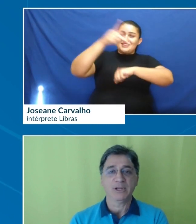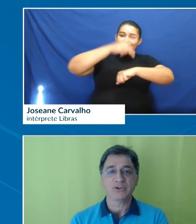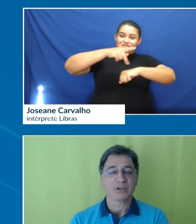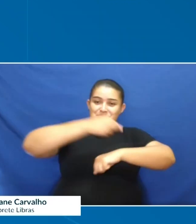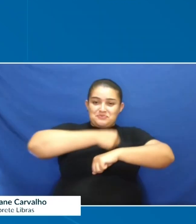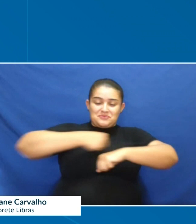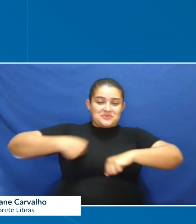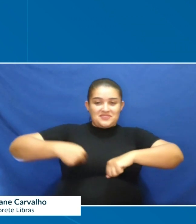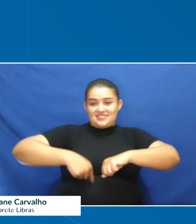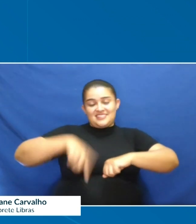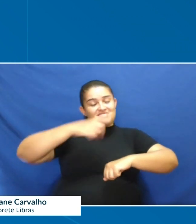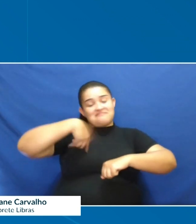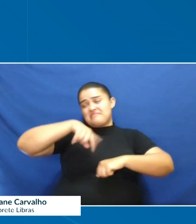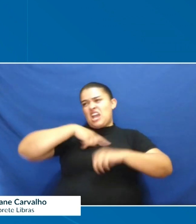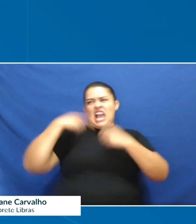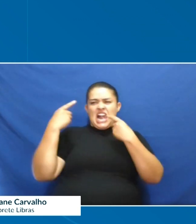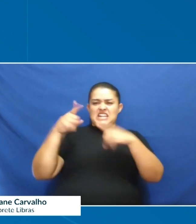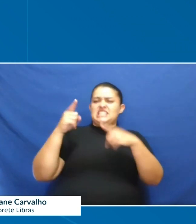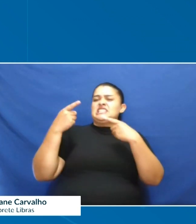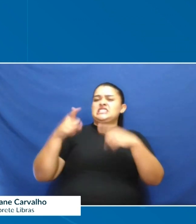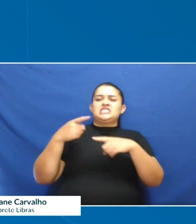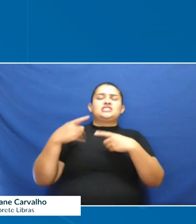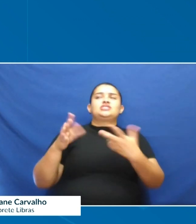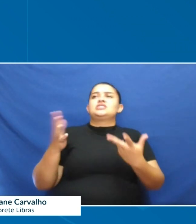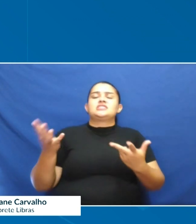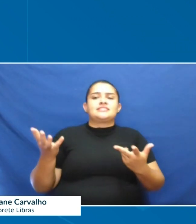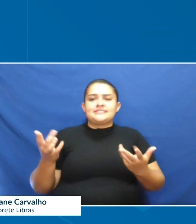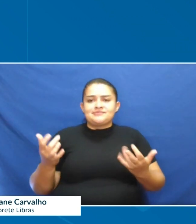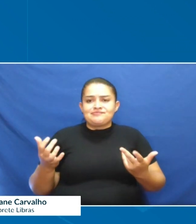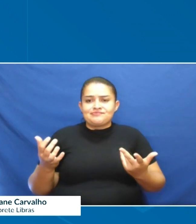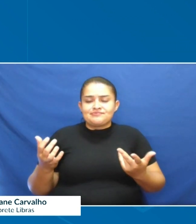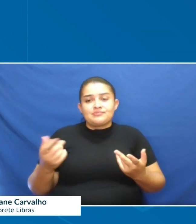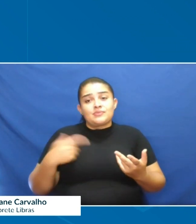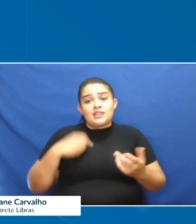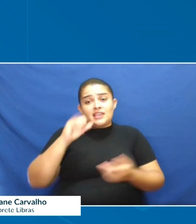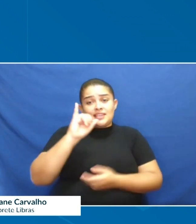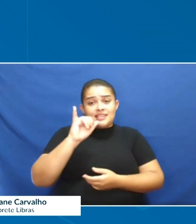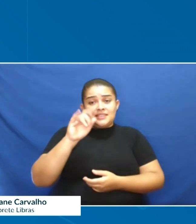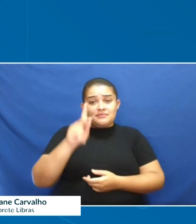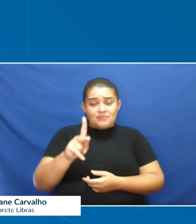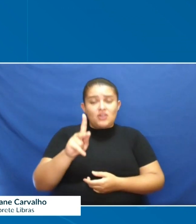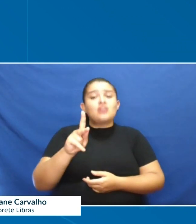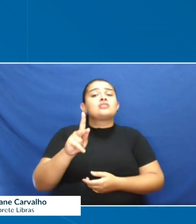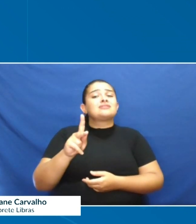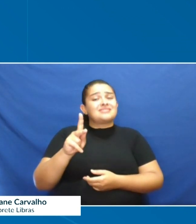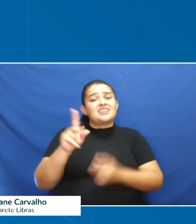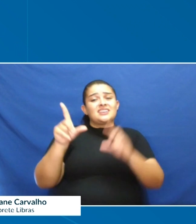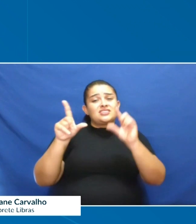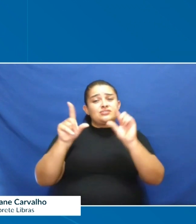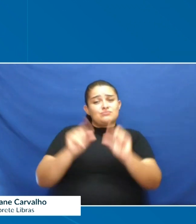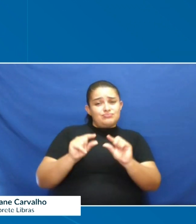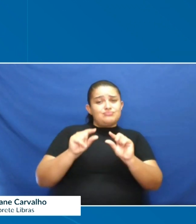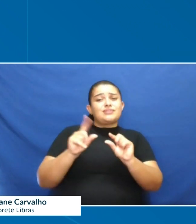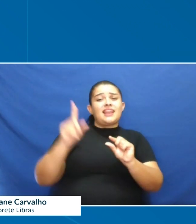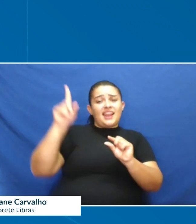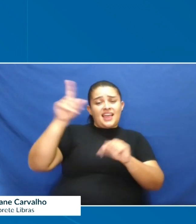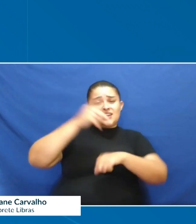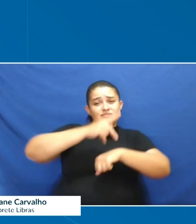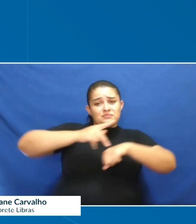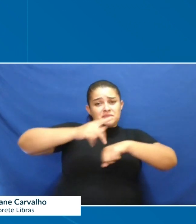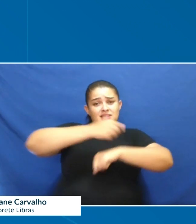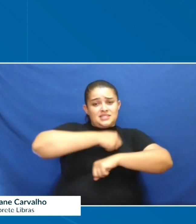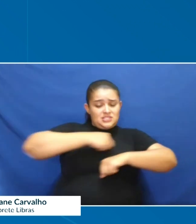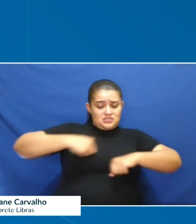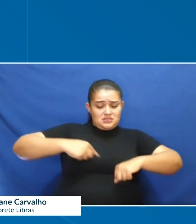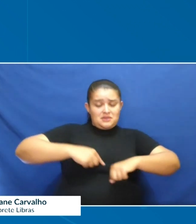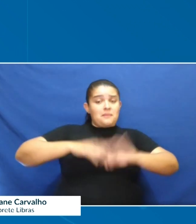né? A política, a questão de impostos que são muito pequenos lá, mas eles têm